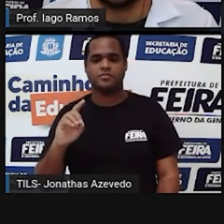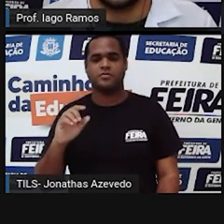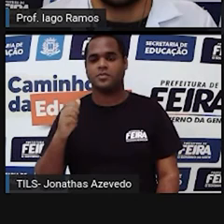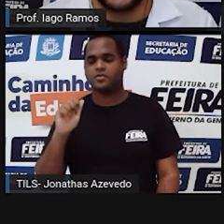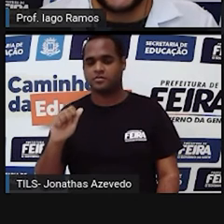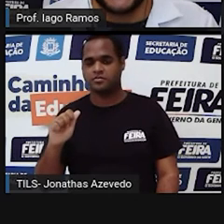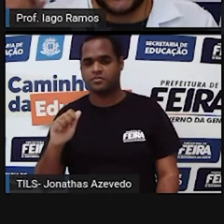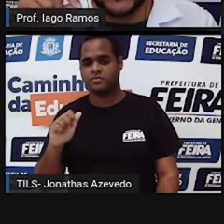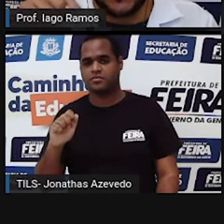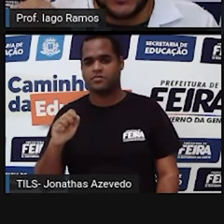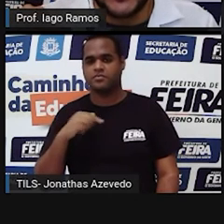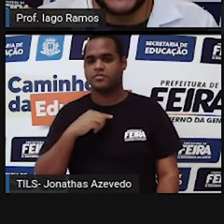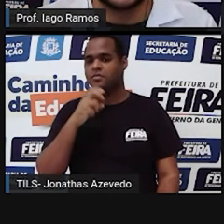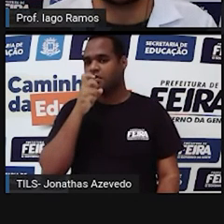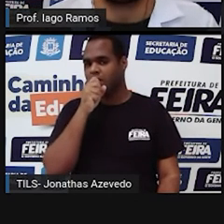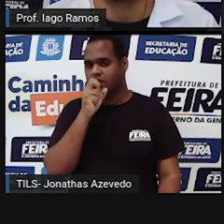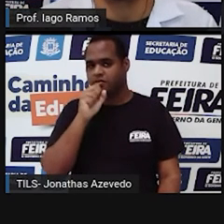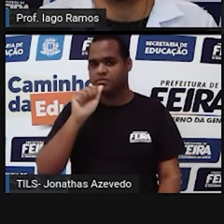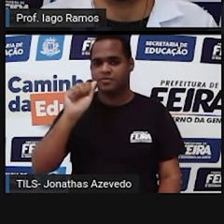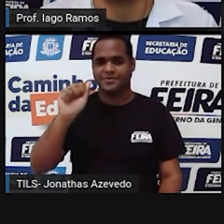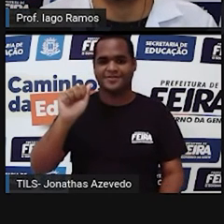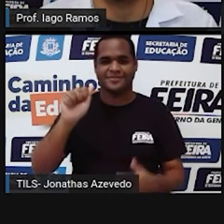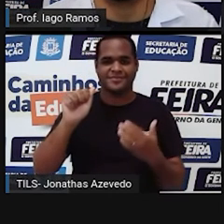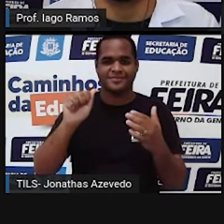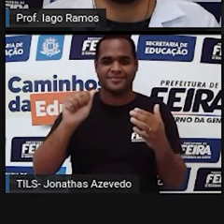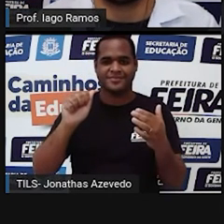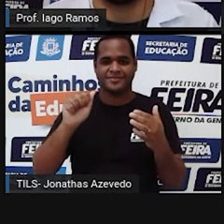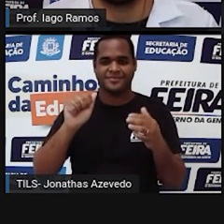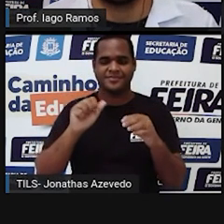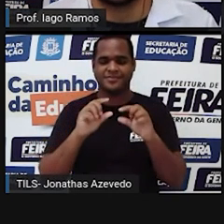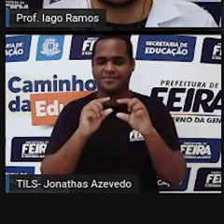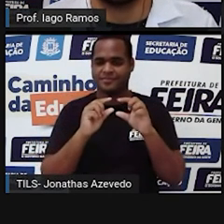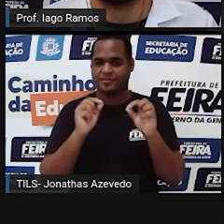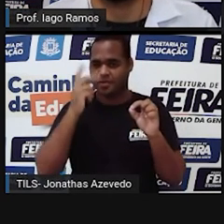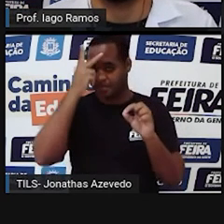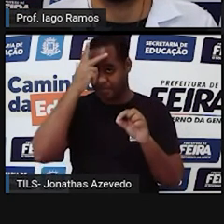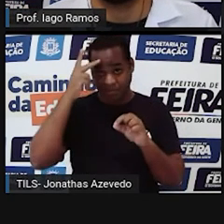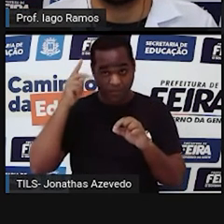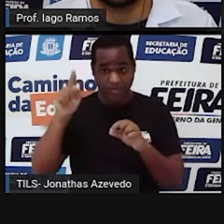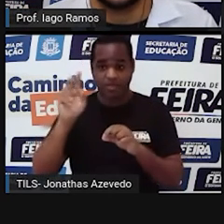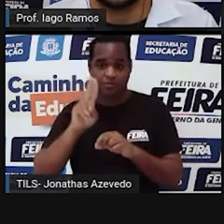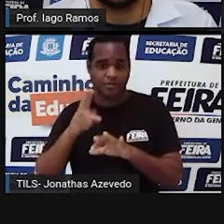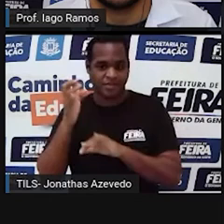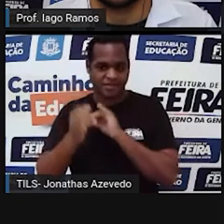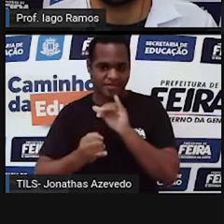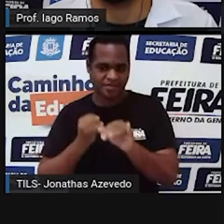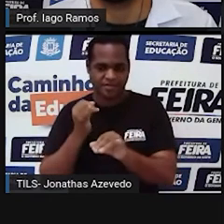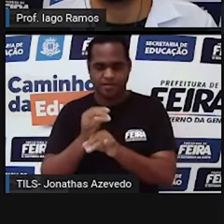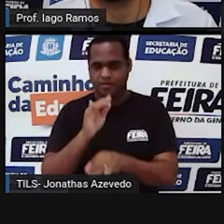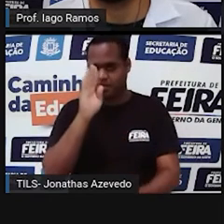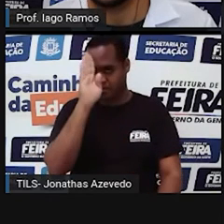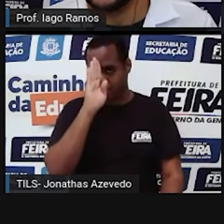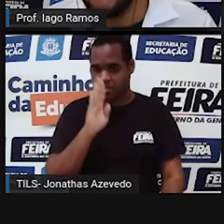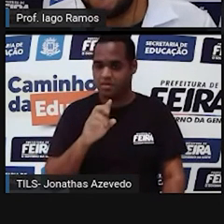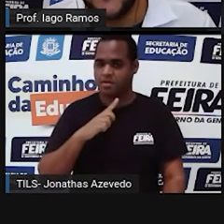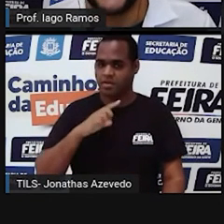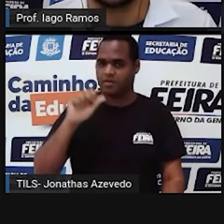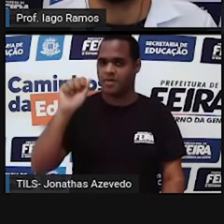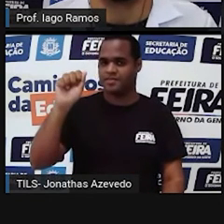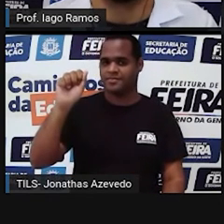A é o laranja com as bolinhas, significa as pessoas que fazem uso da internet no Brasil de classe